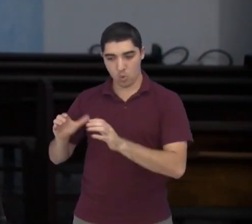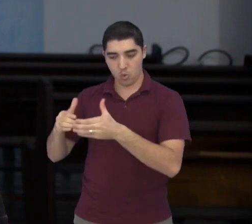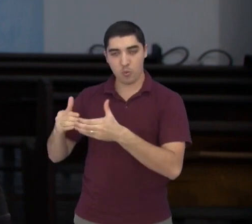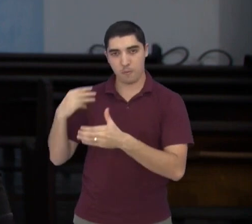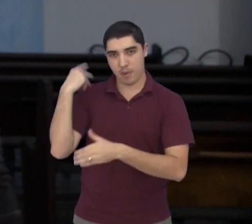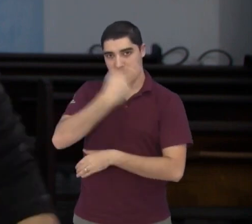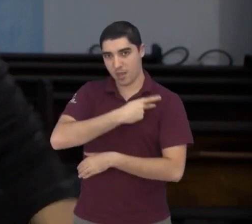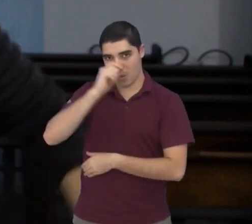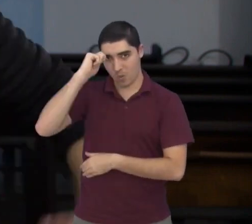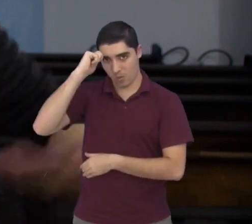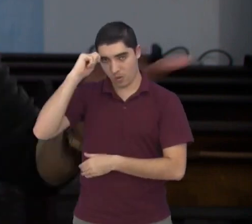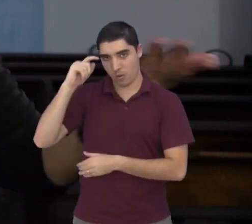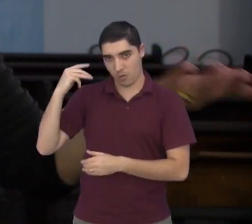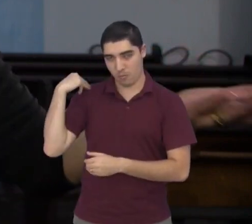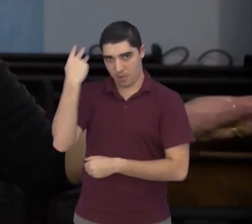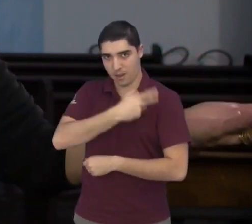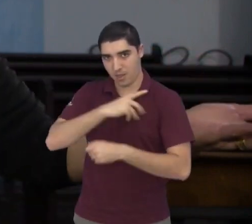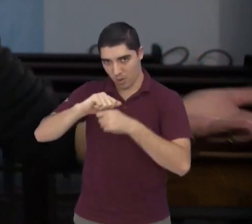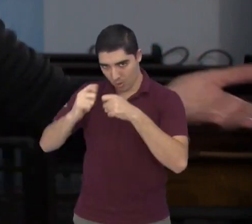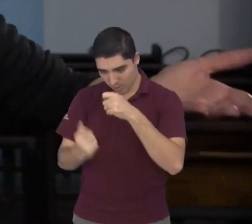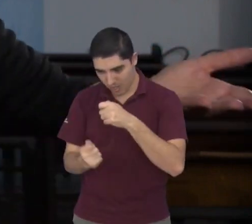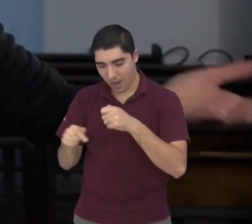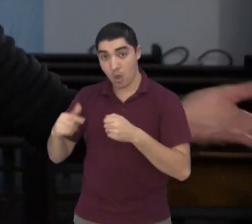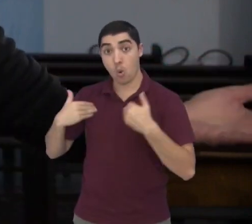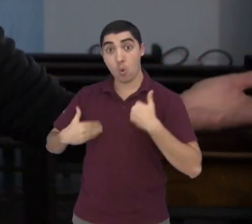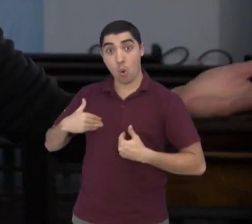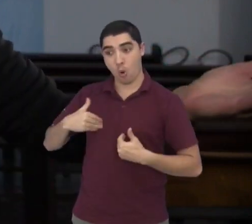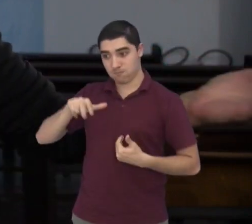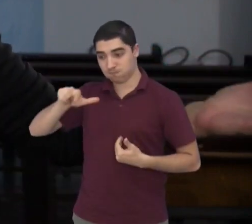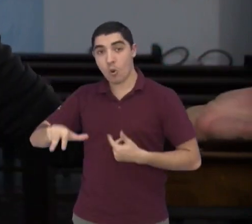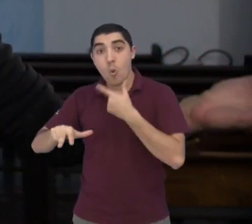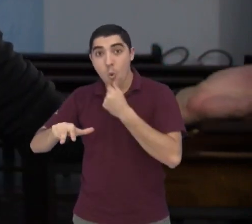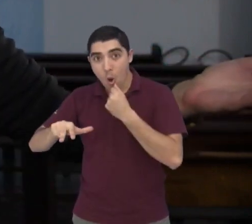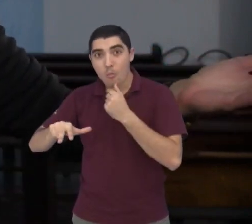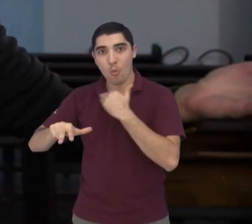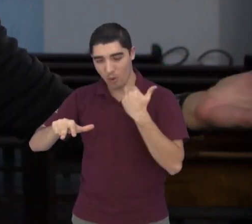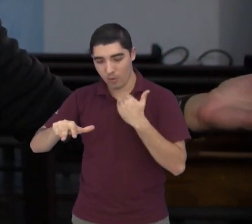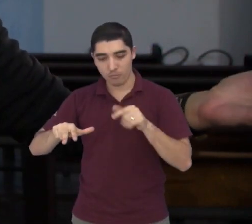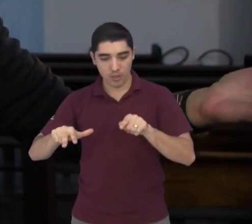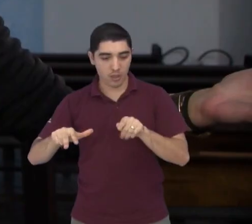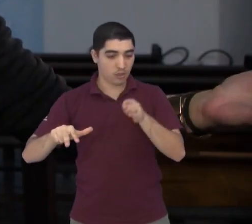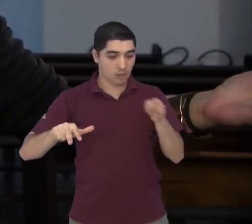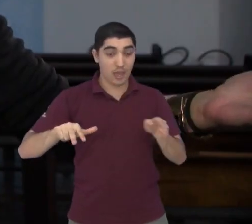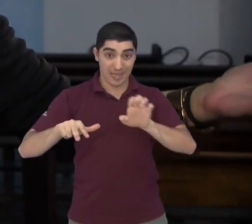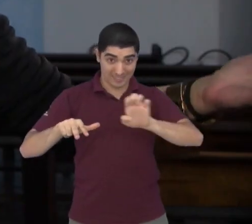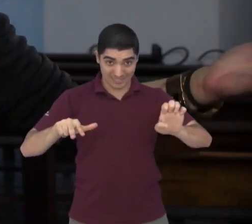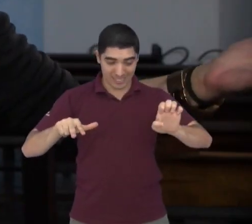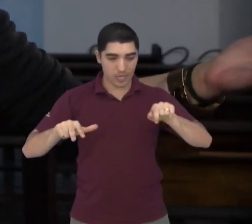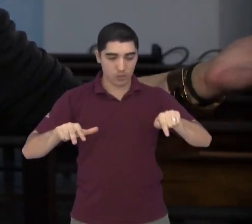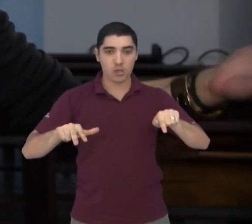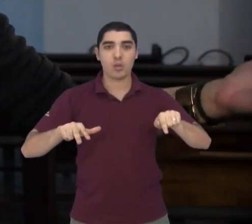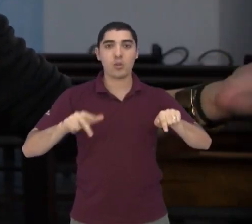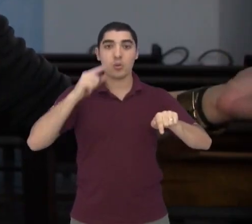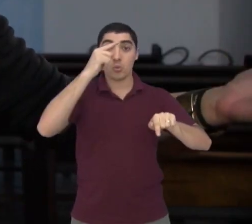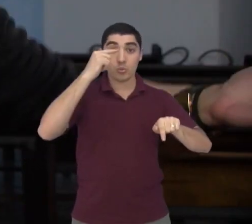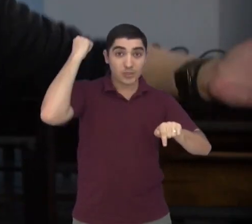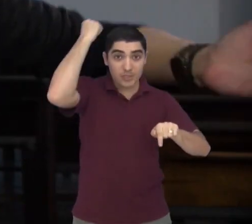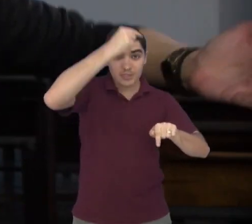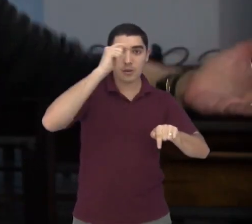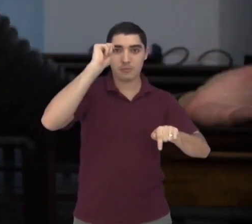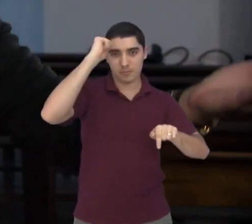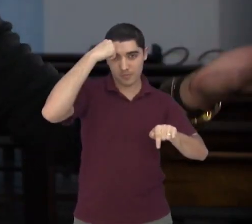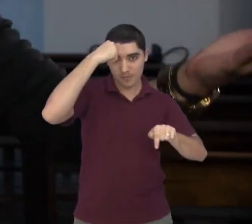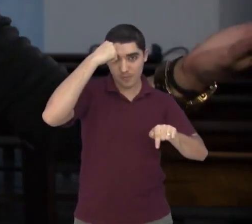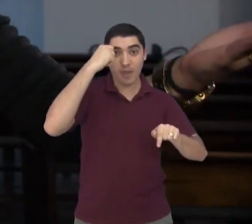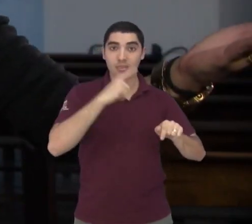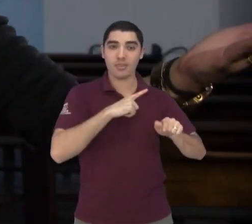Rosário, onde está o corpo, e a ala da esquerda está a imagem, a imagética de São Benedito,